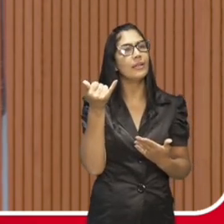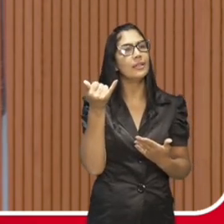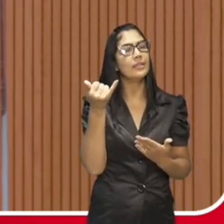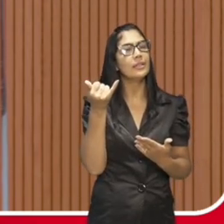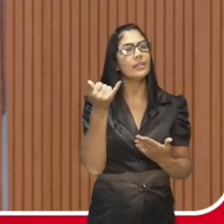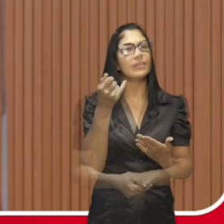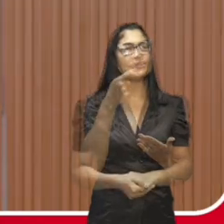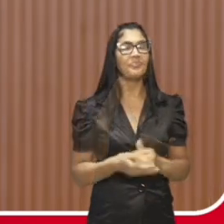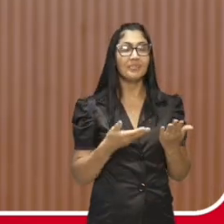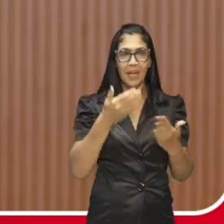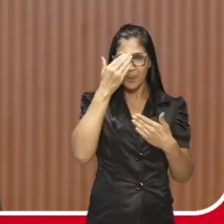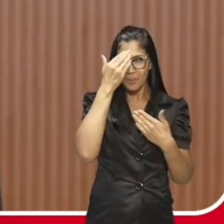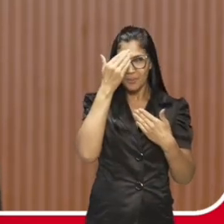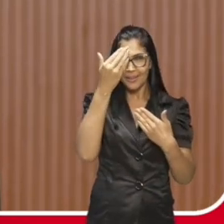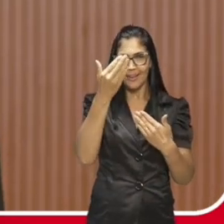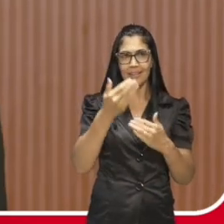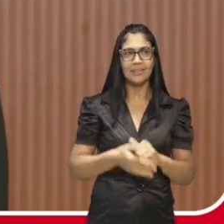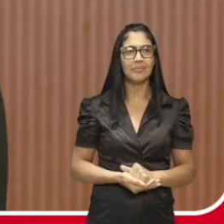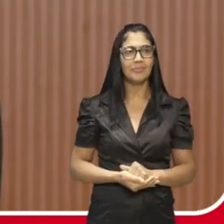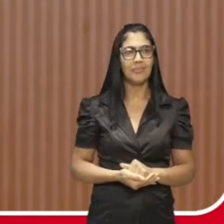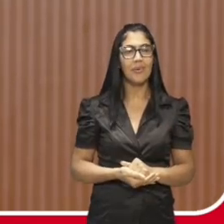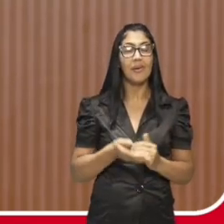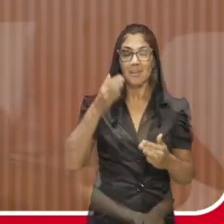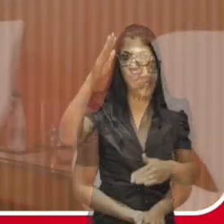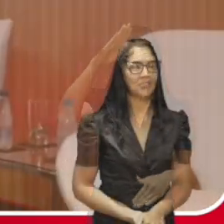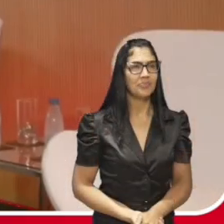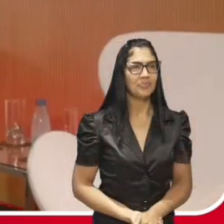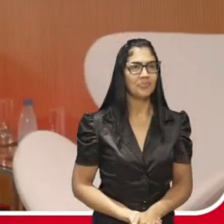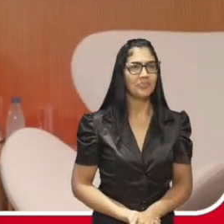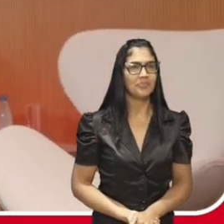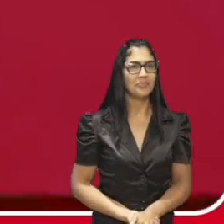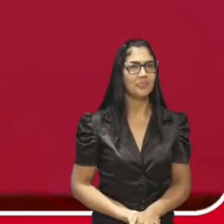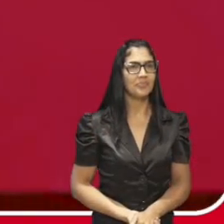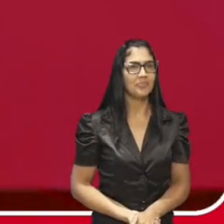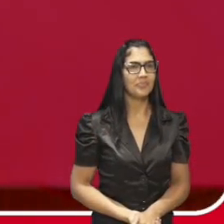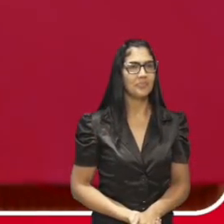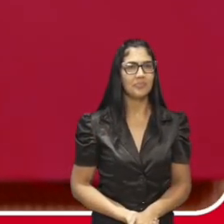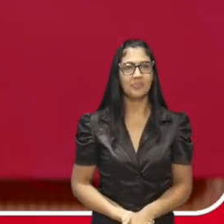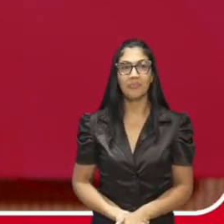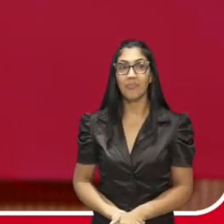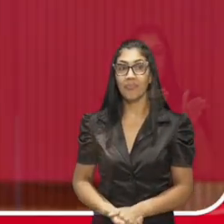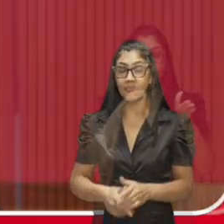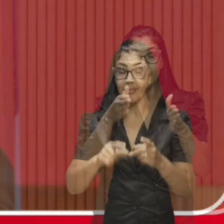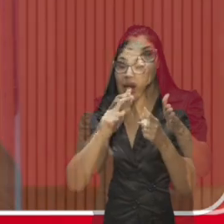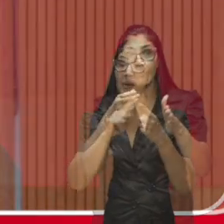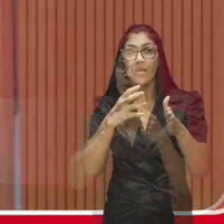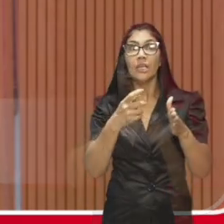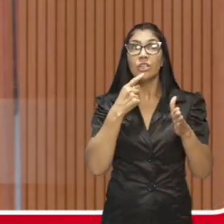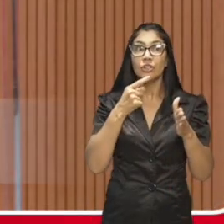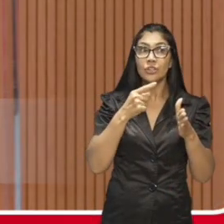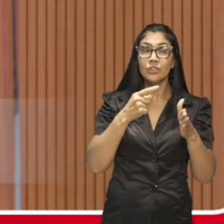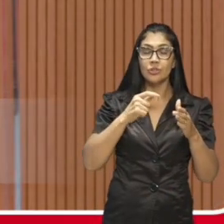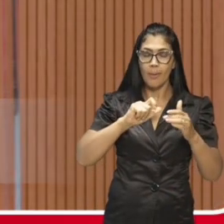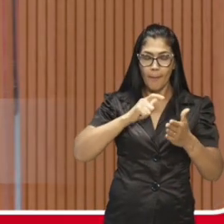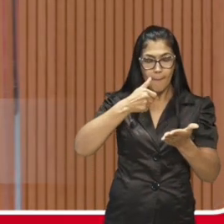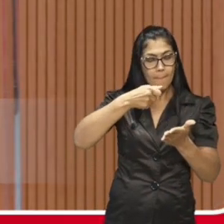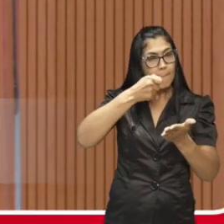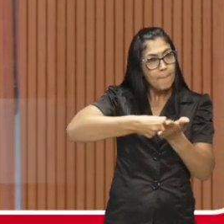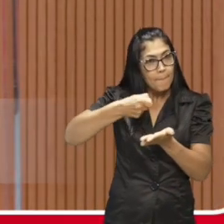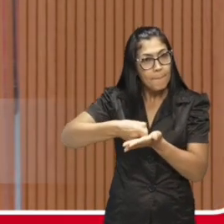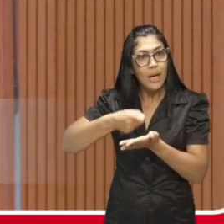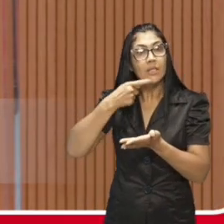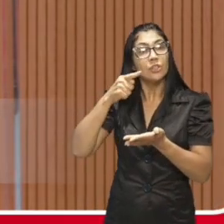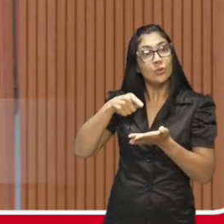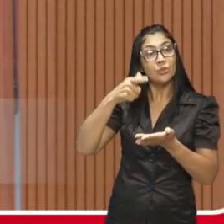do momento. E Ricardo Campos e André Mota ficaram responsáveis pela apresentação dos produtos. Sem dúvida, hoje é um